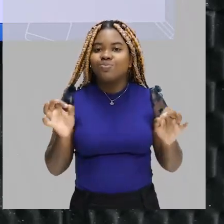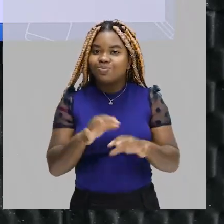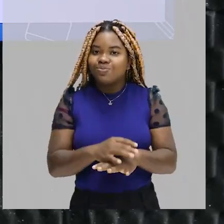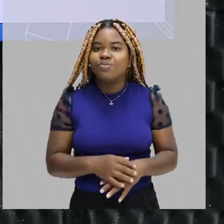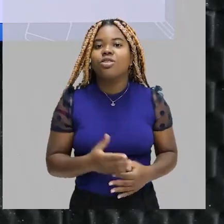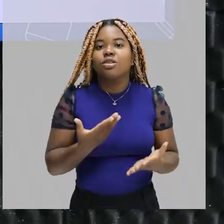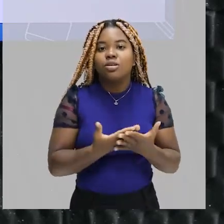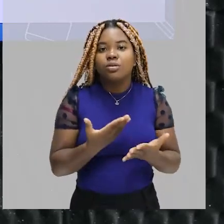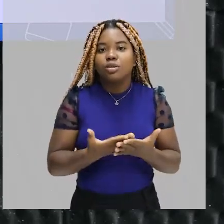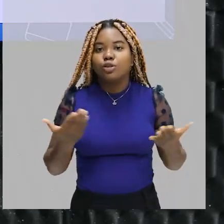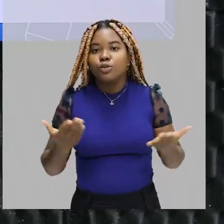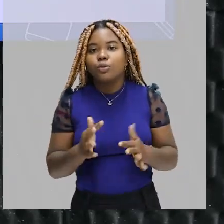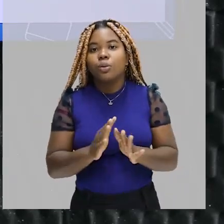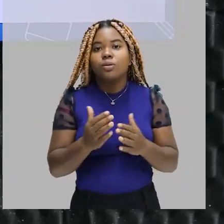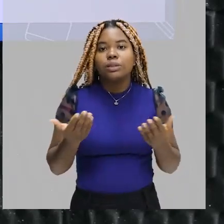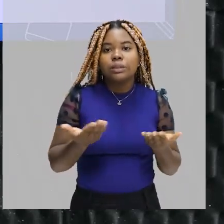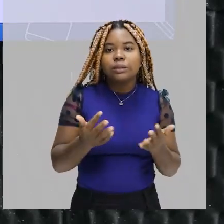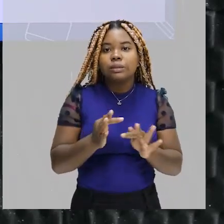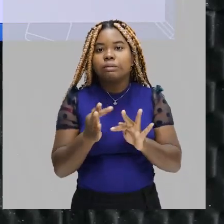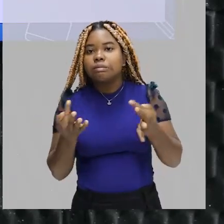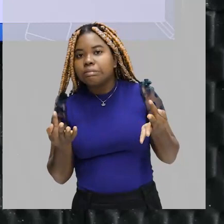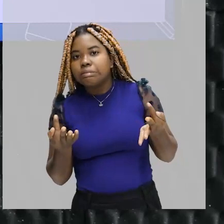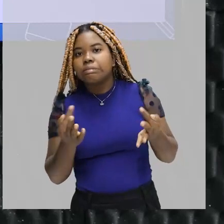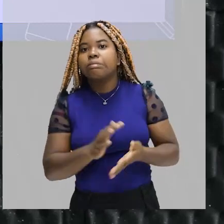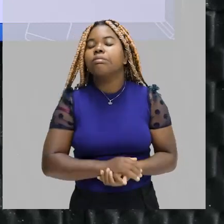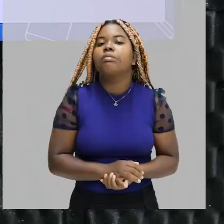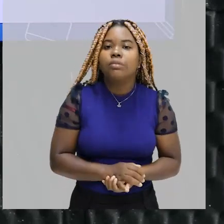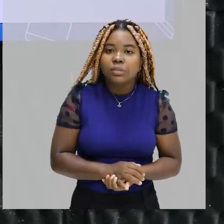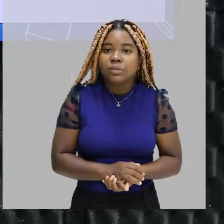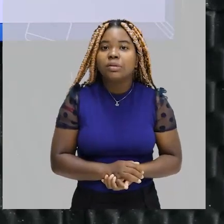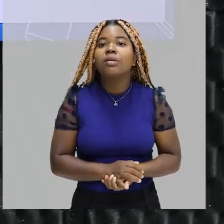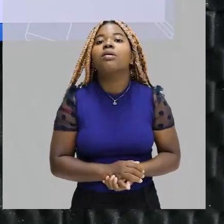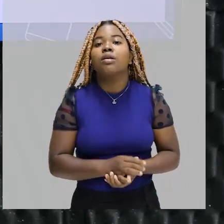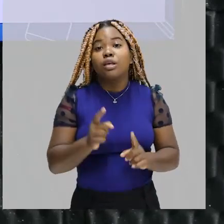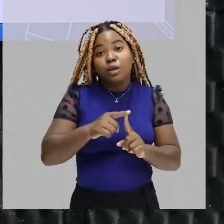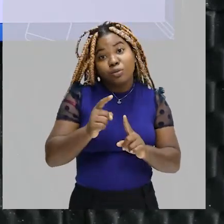de hoje nós falamos de simple present ou de presente simples, que